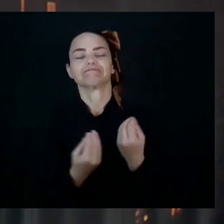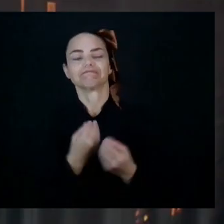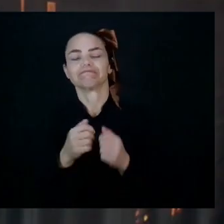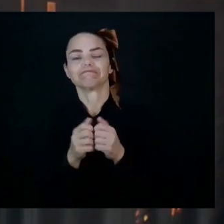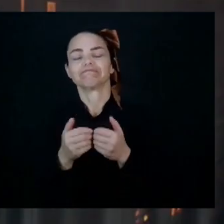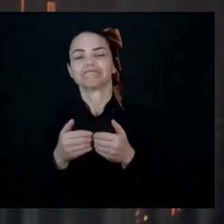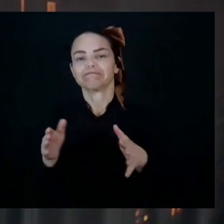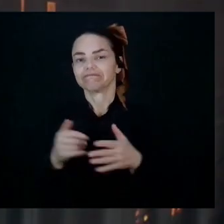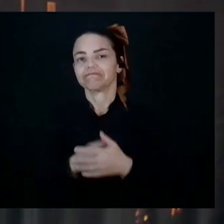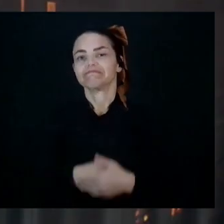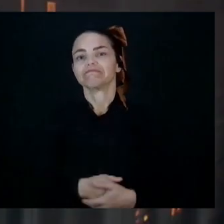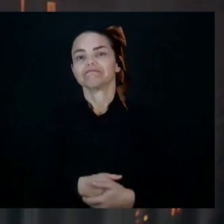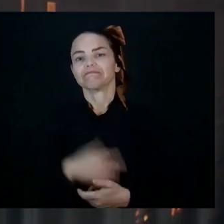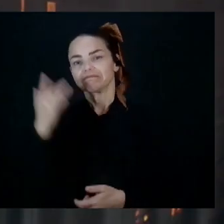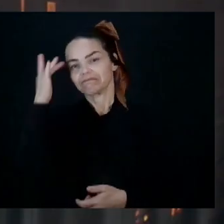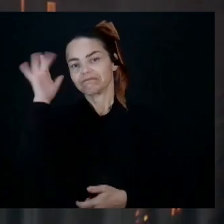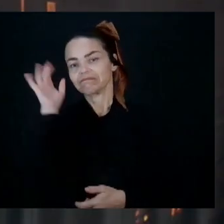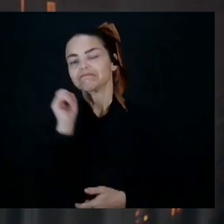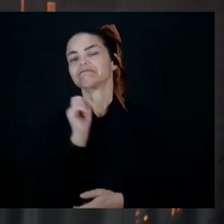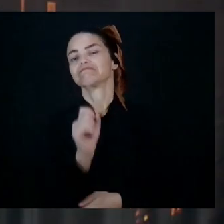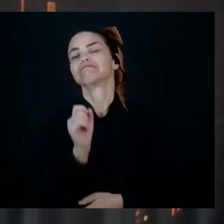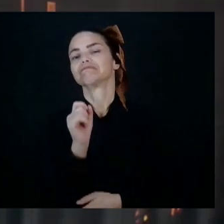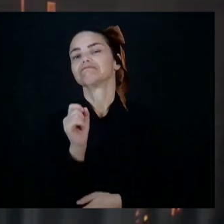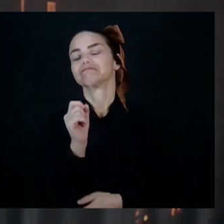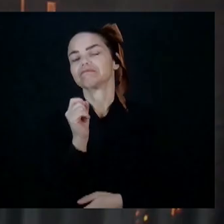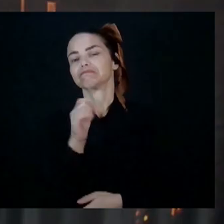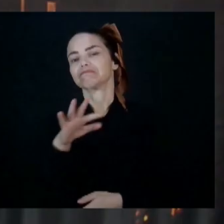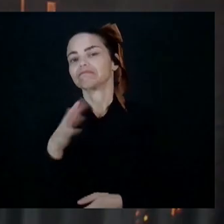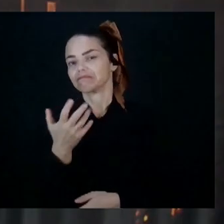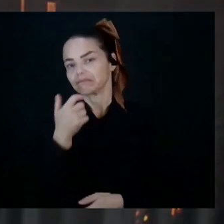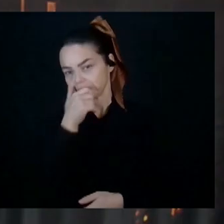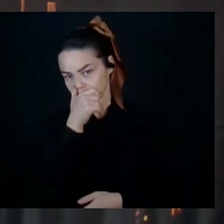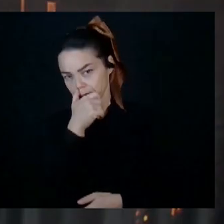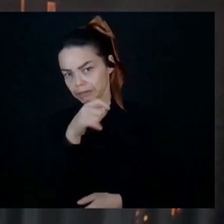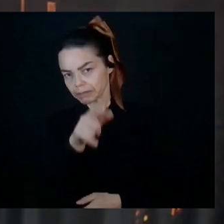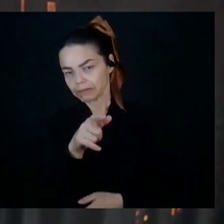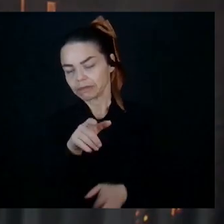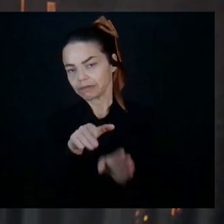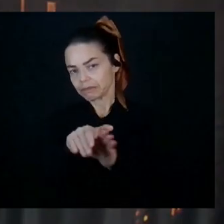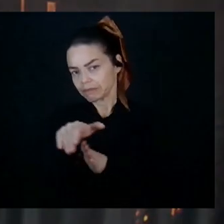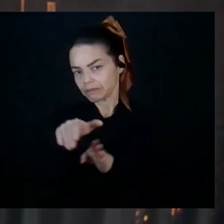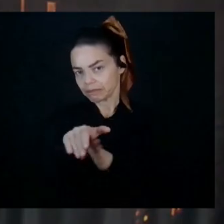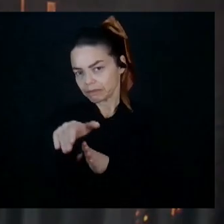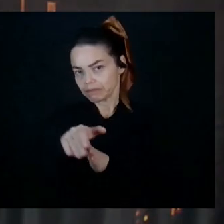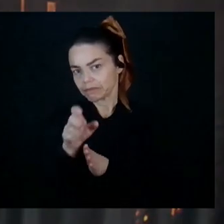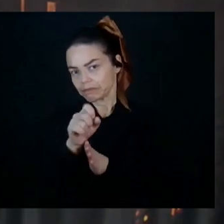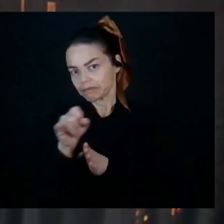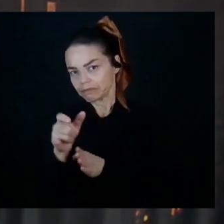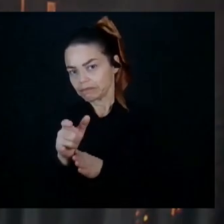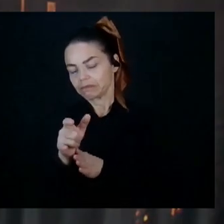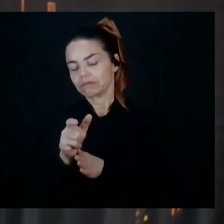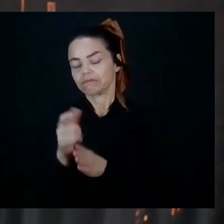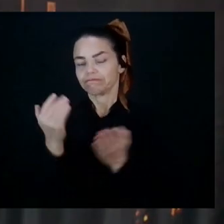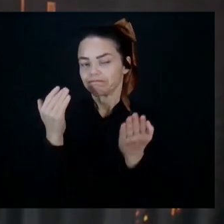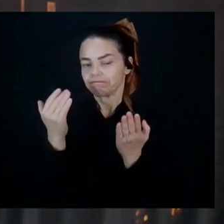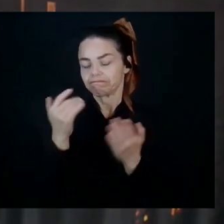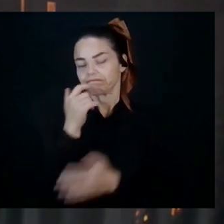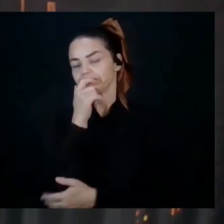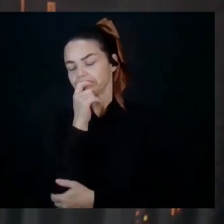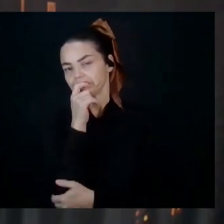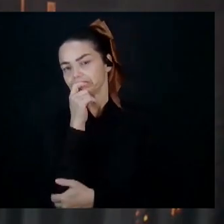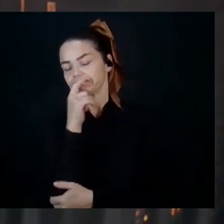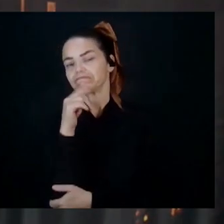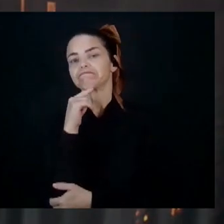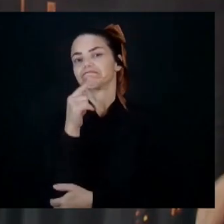gente não sabe exatamente o que acontece, mas a orientação, se há alguma desconfiança, se há alguma